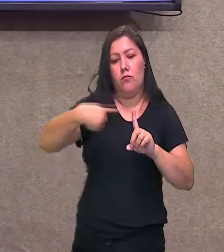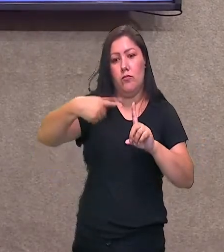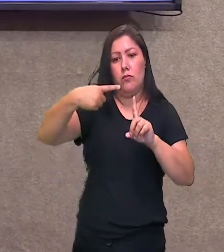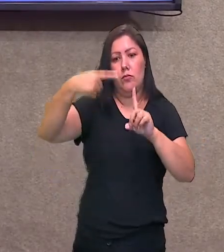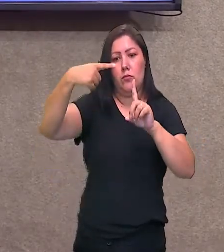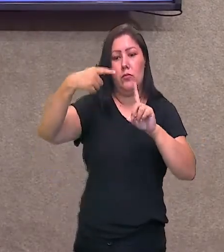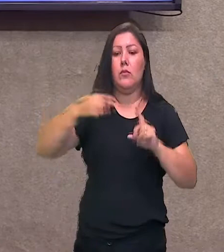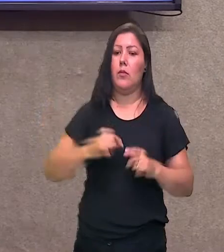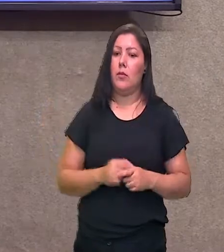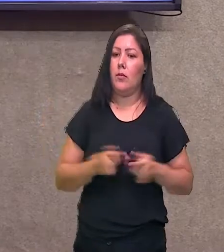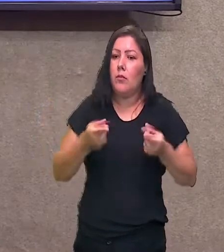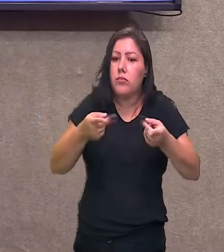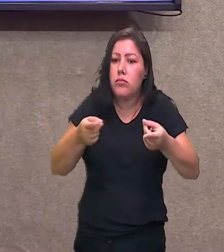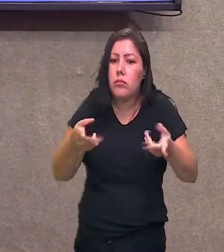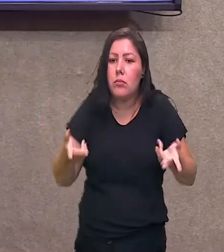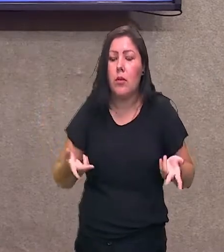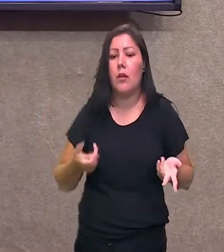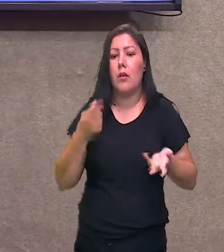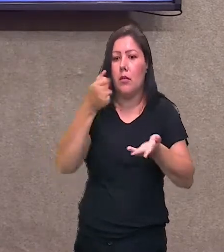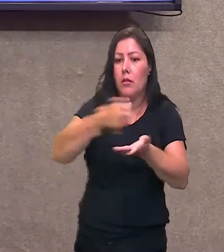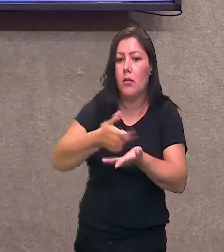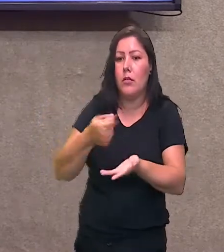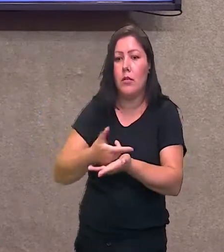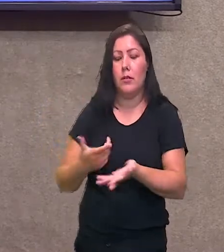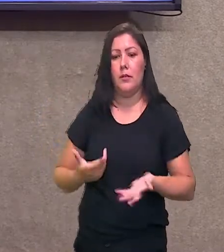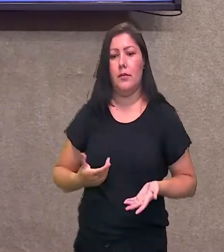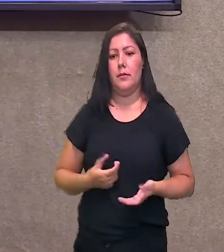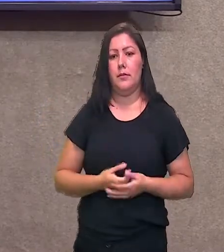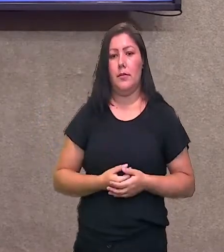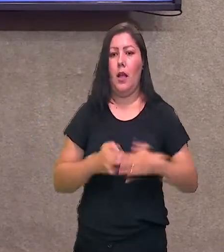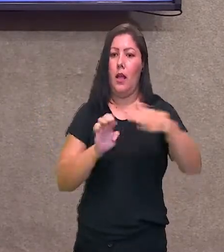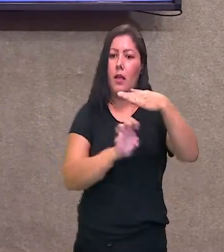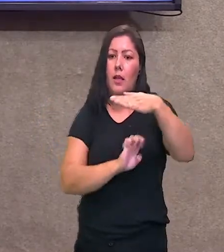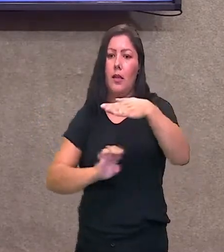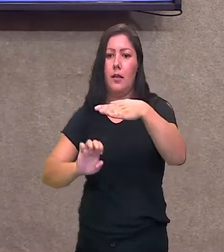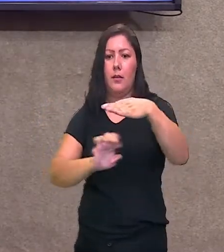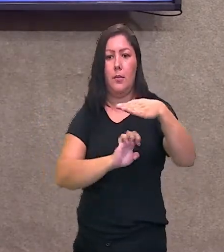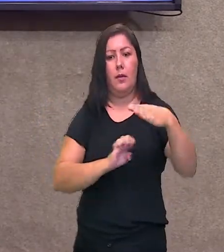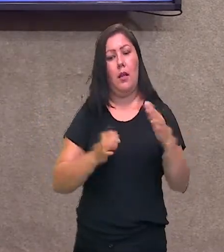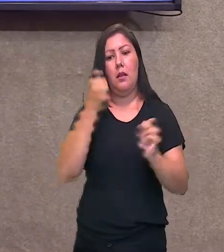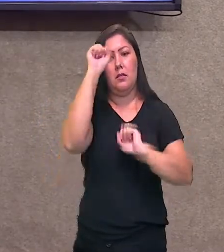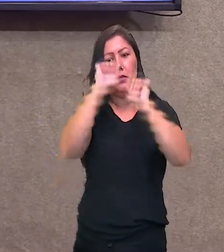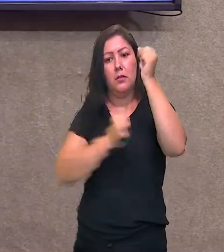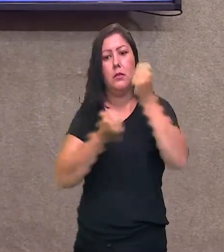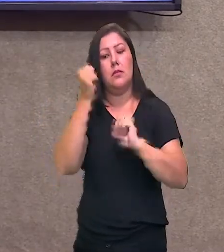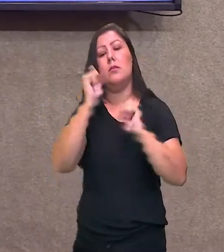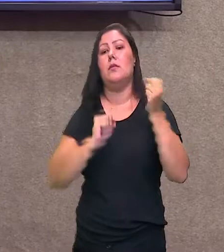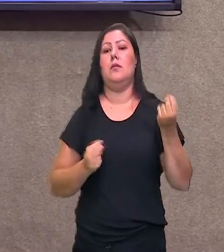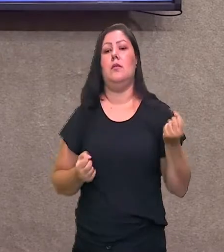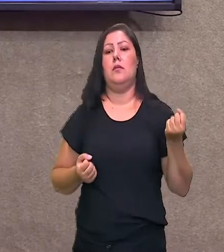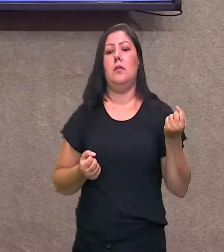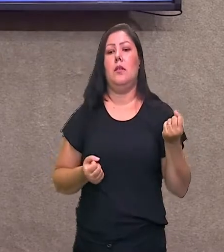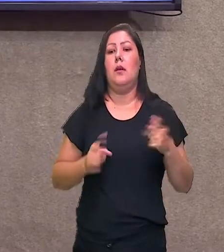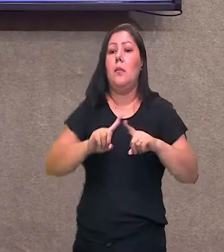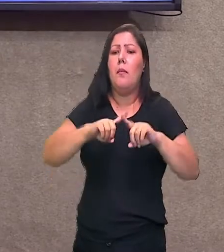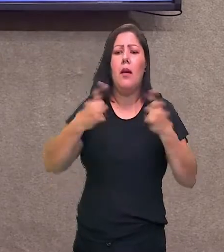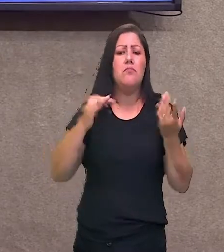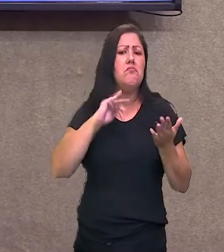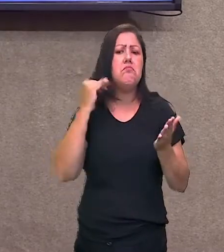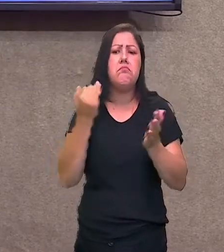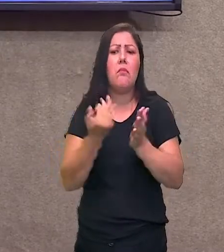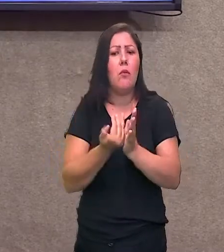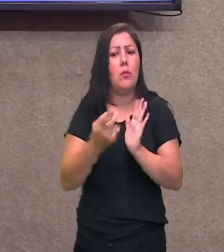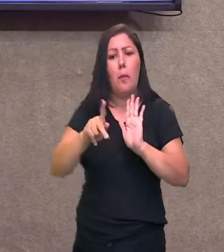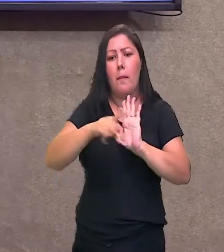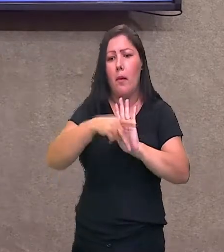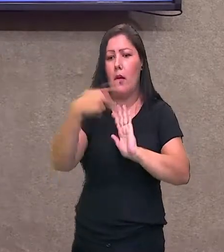do comércio, do dia a dia, do trabalho. Mas quando eu falo de propriedade privada, é tudo aquilo que pertence a